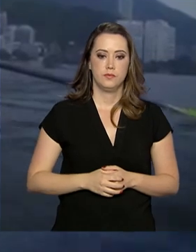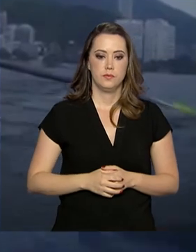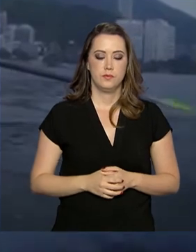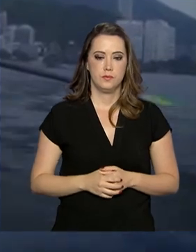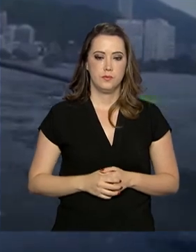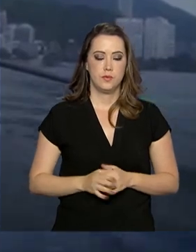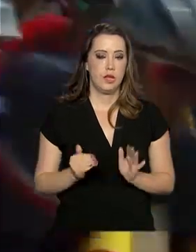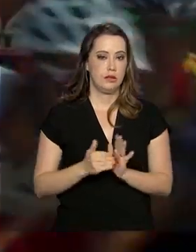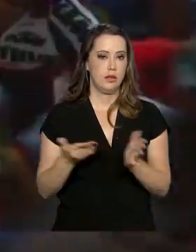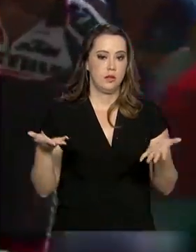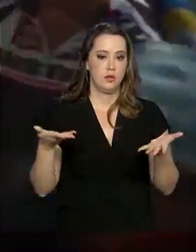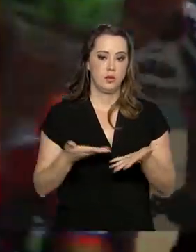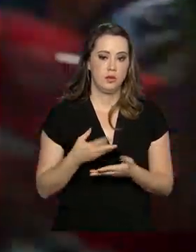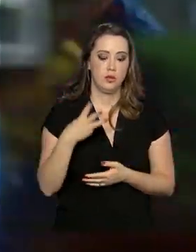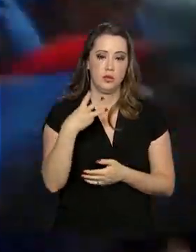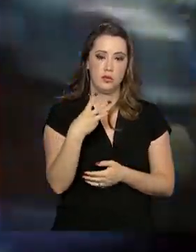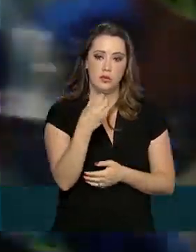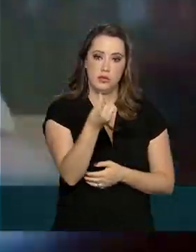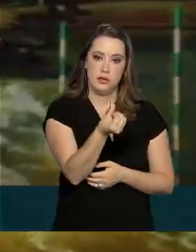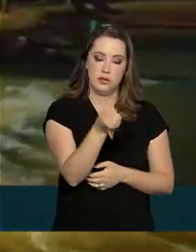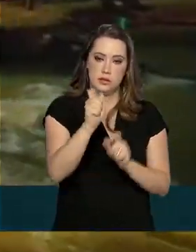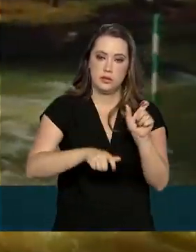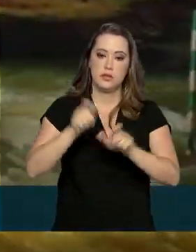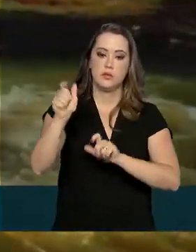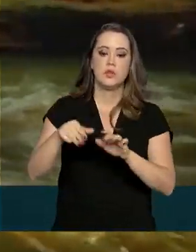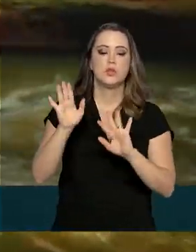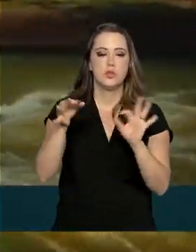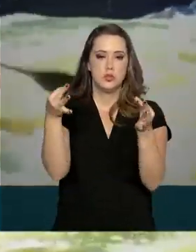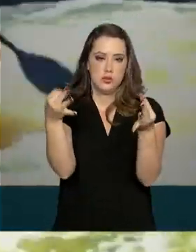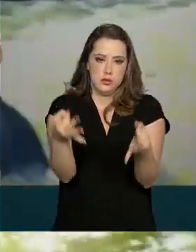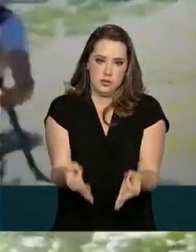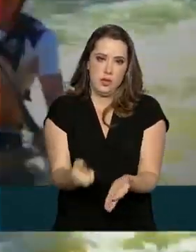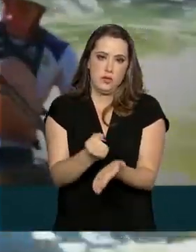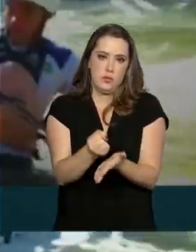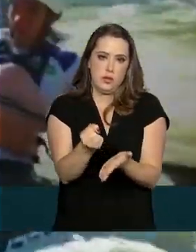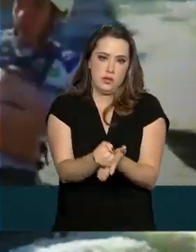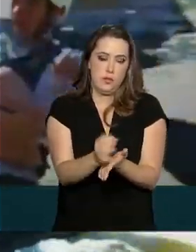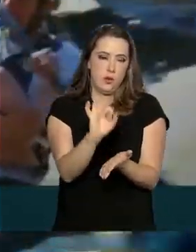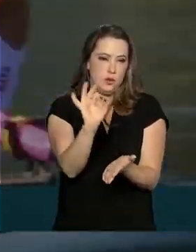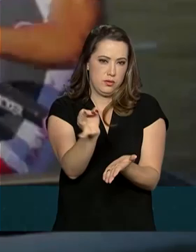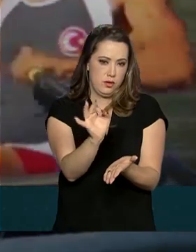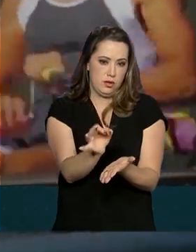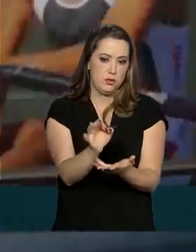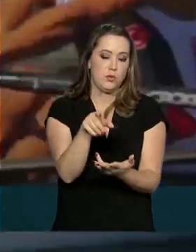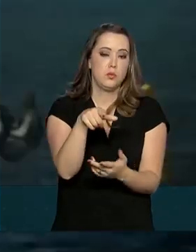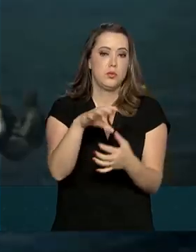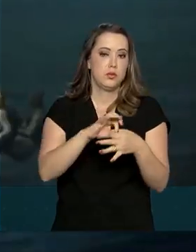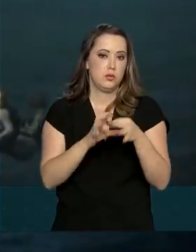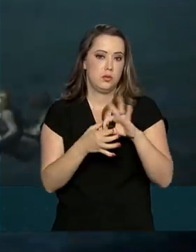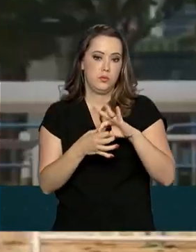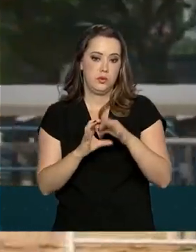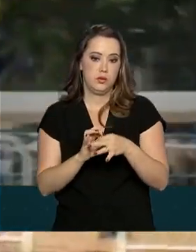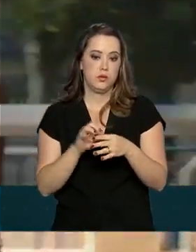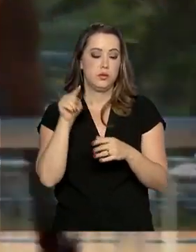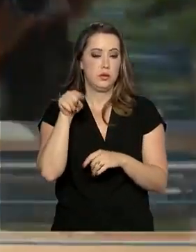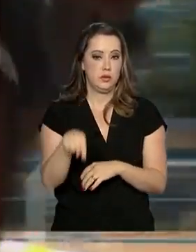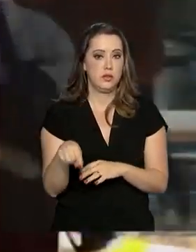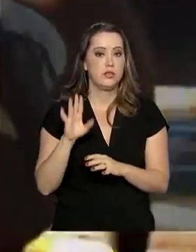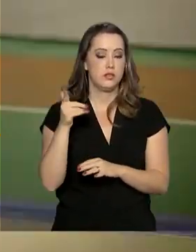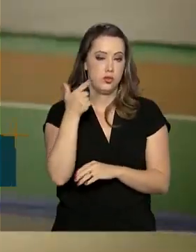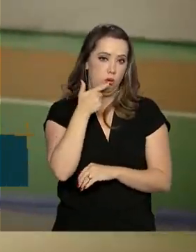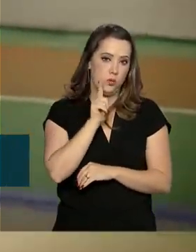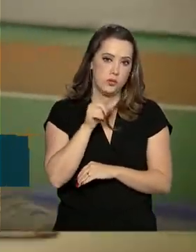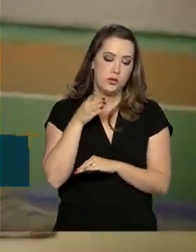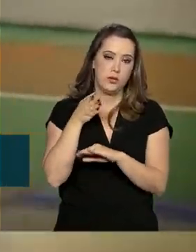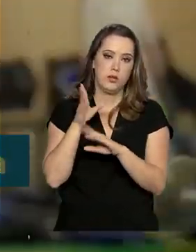até o momento 36 atletas já estão com seus passaportes carimbados para as olimpíadas e desclassificados